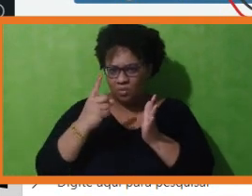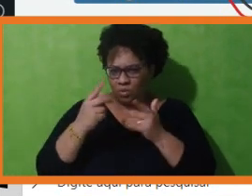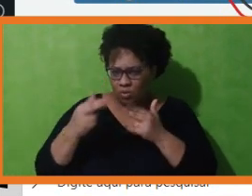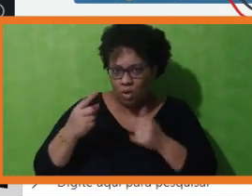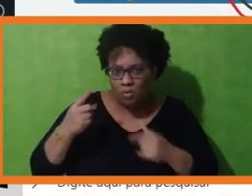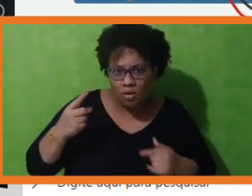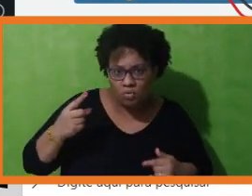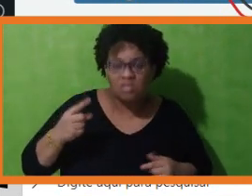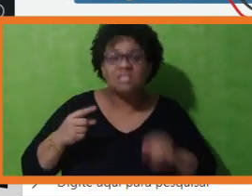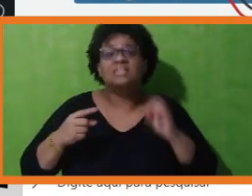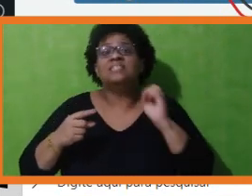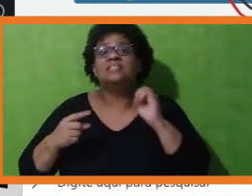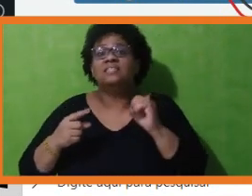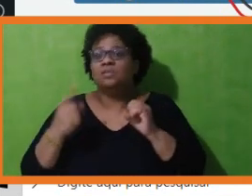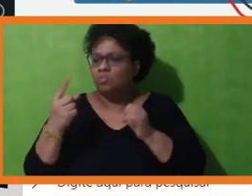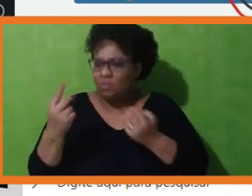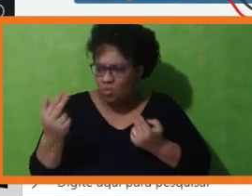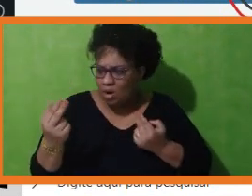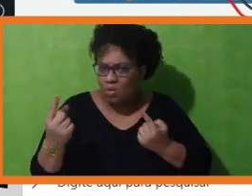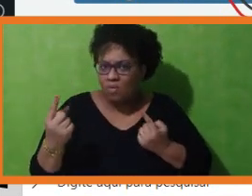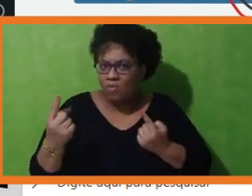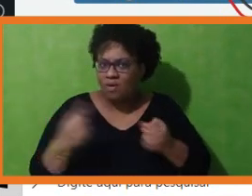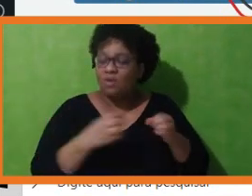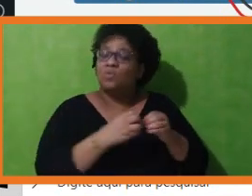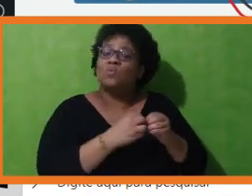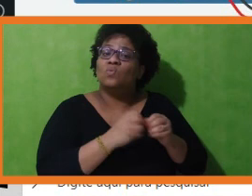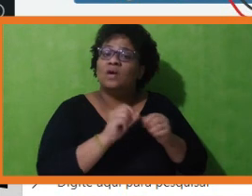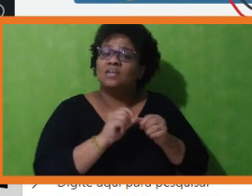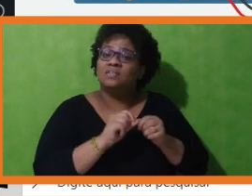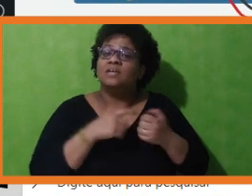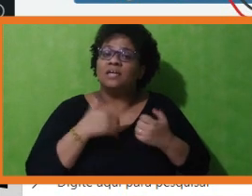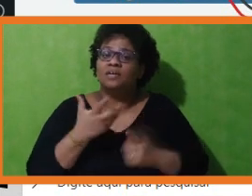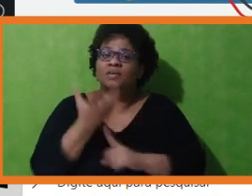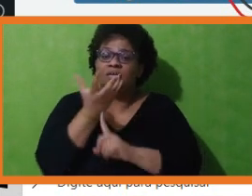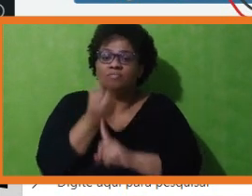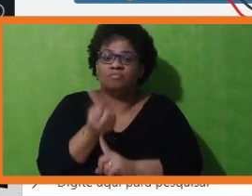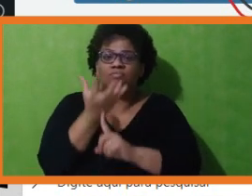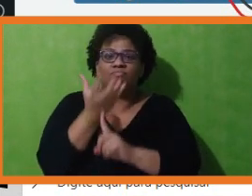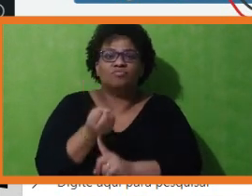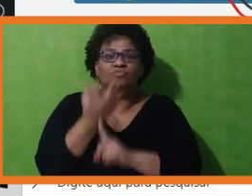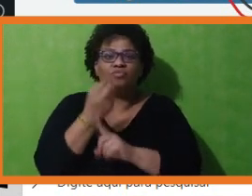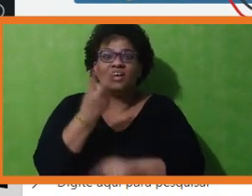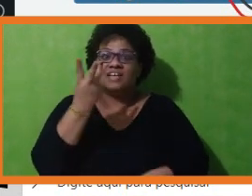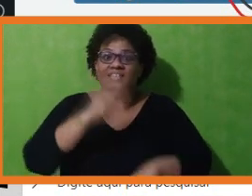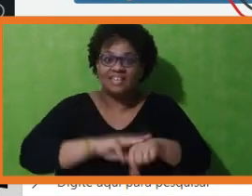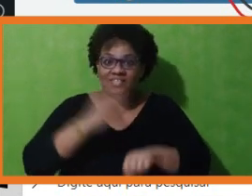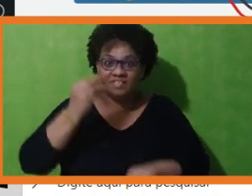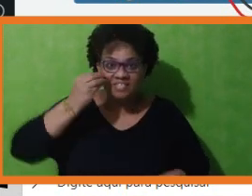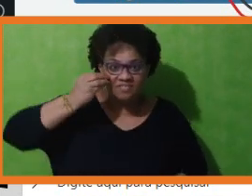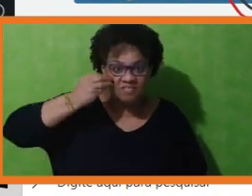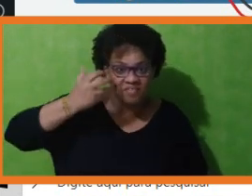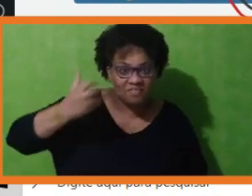é igual a 1. Se leitura 1 for igual a 1, o que é que o Arduino faz? Eu quero que ele ligue e desligue o LED 3